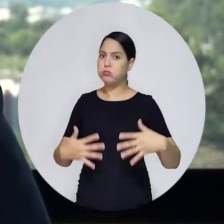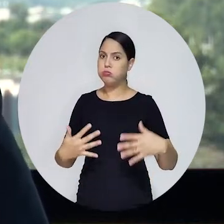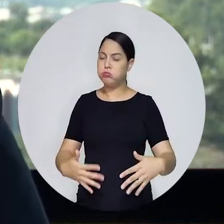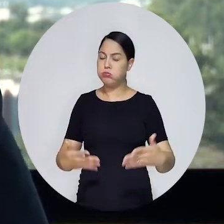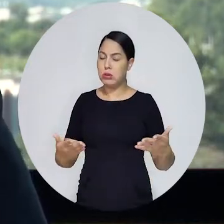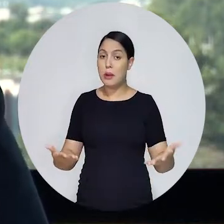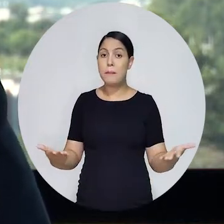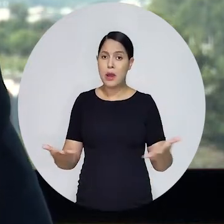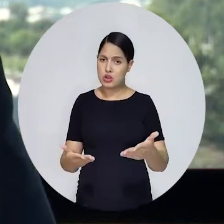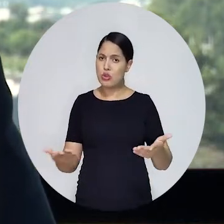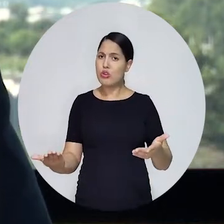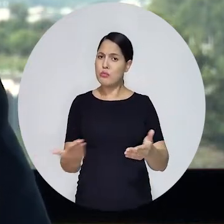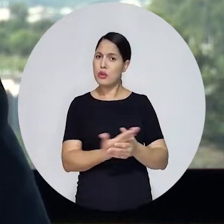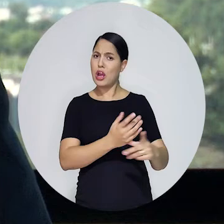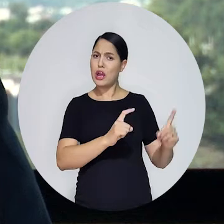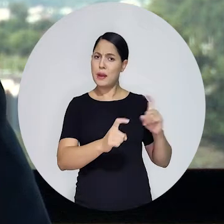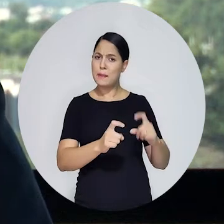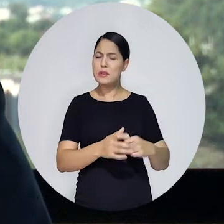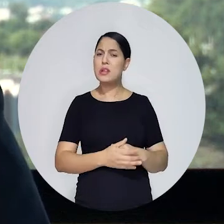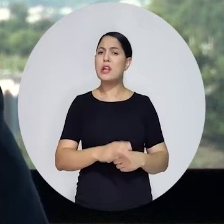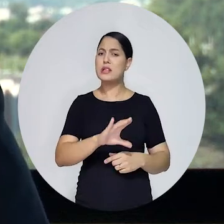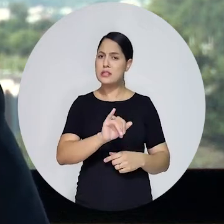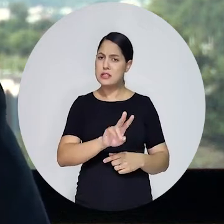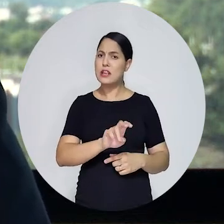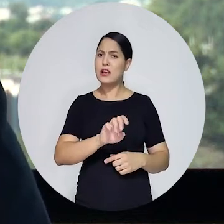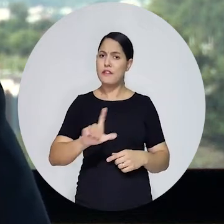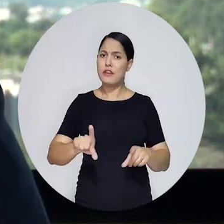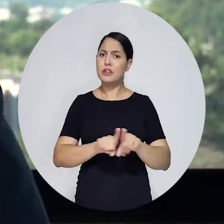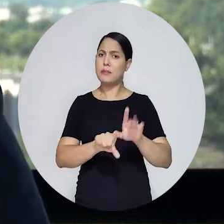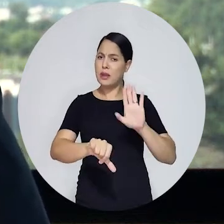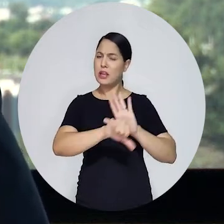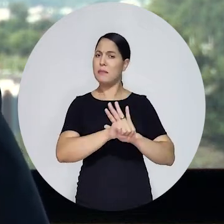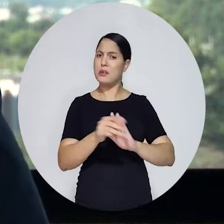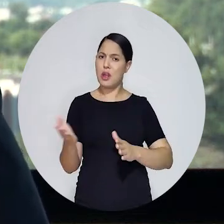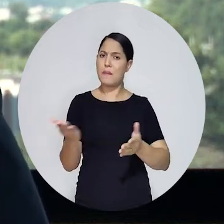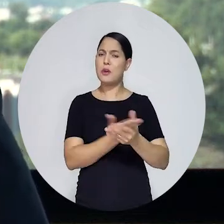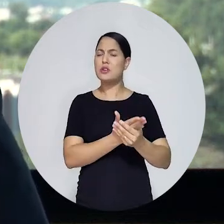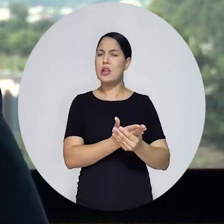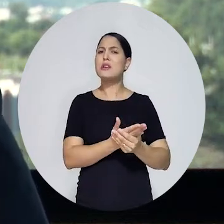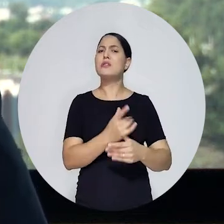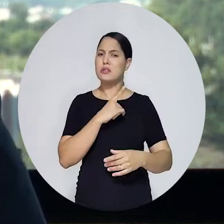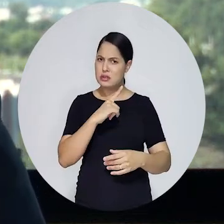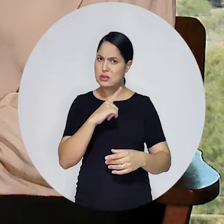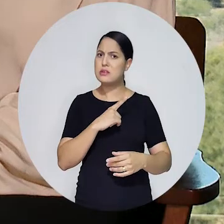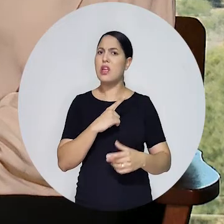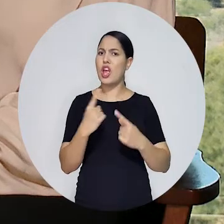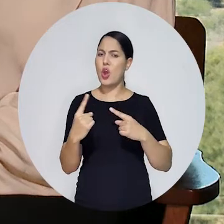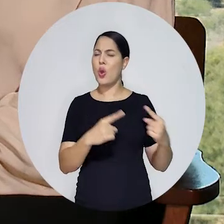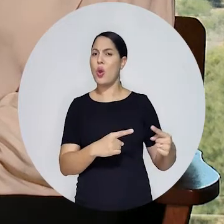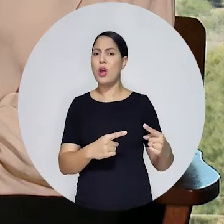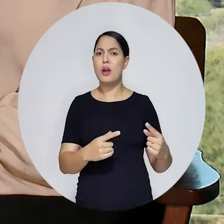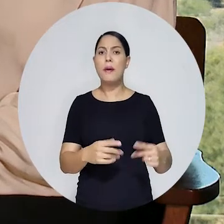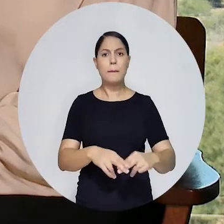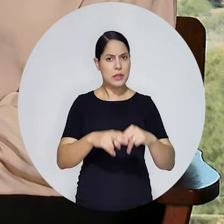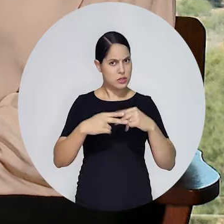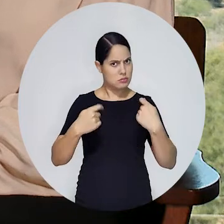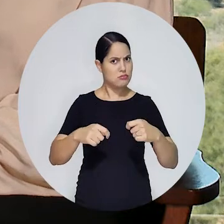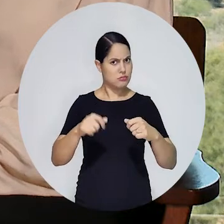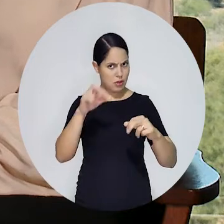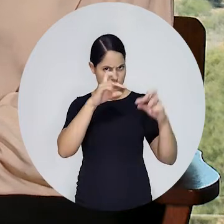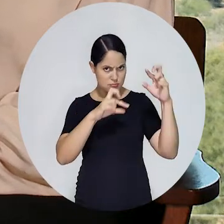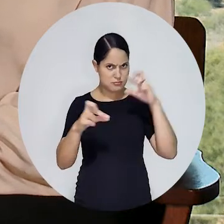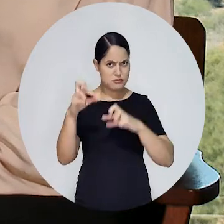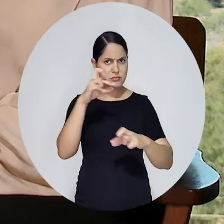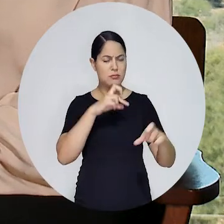criminais e administrativos de forma muito contundente. E a ordem tem atuado para que tudo seja apurado e toda